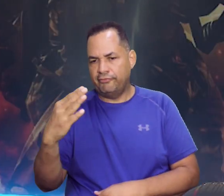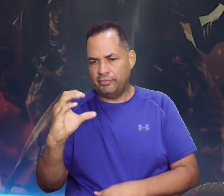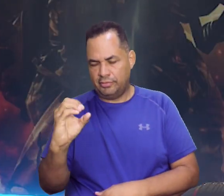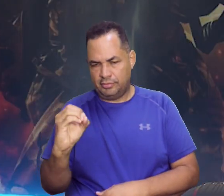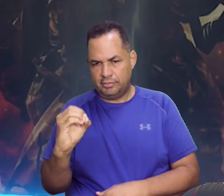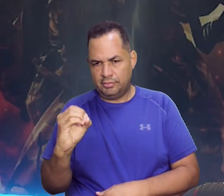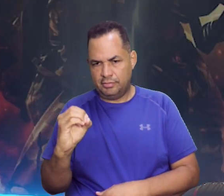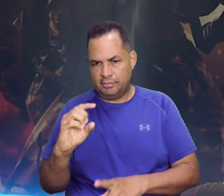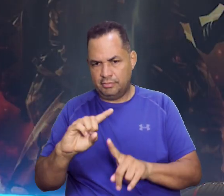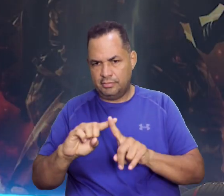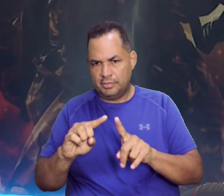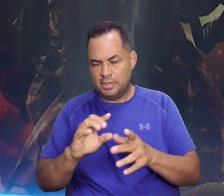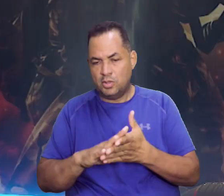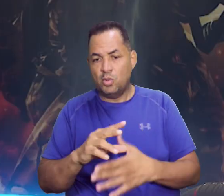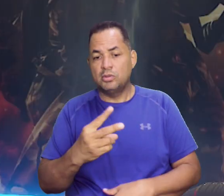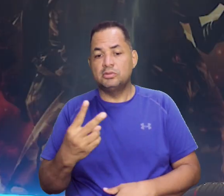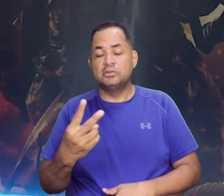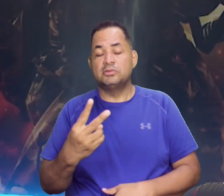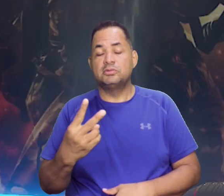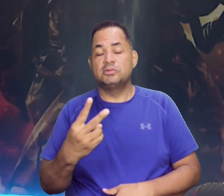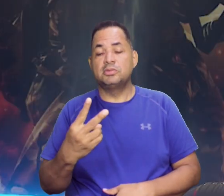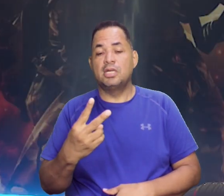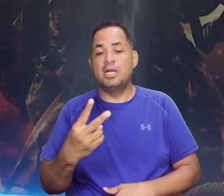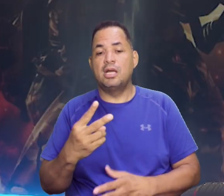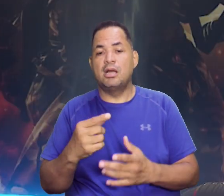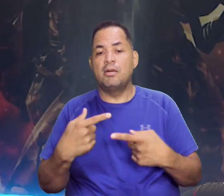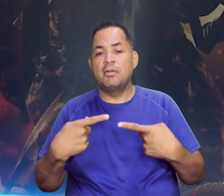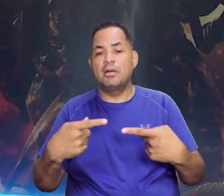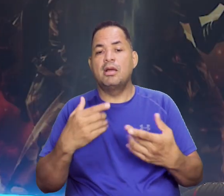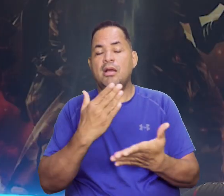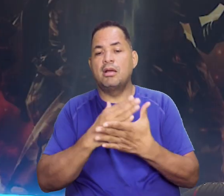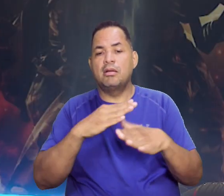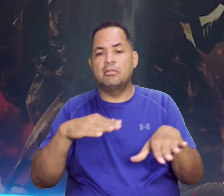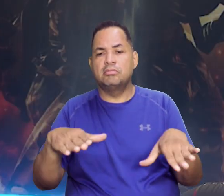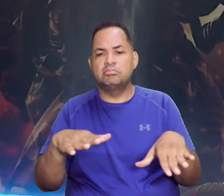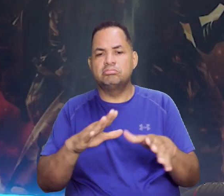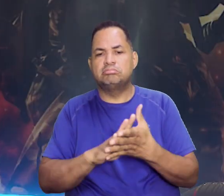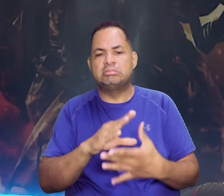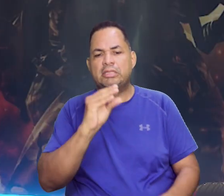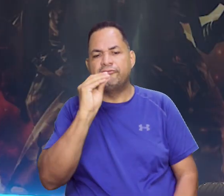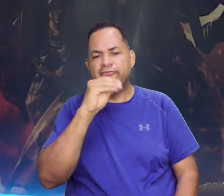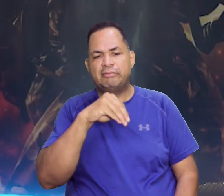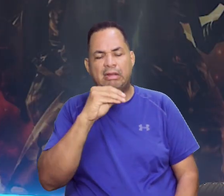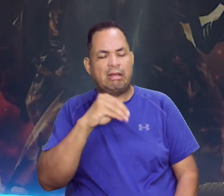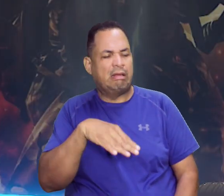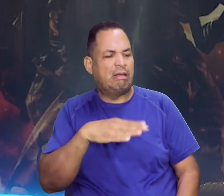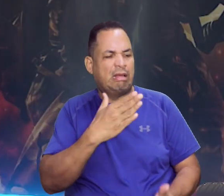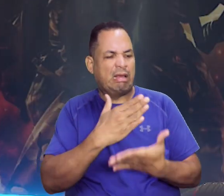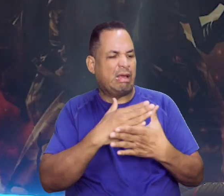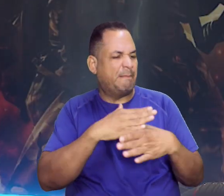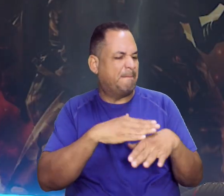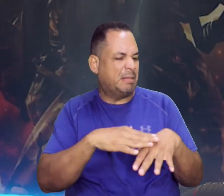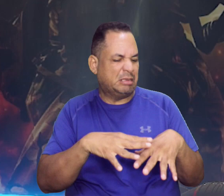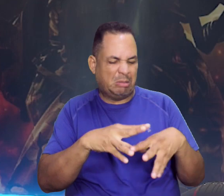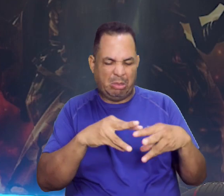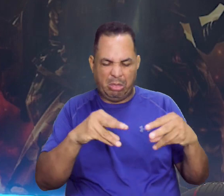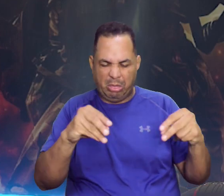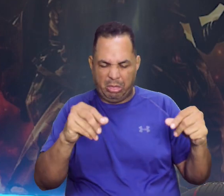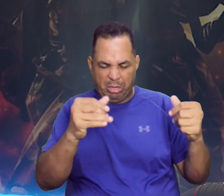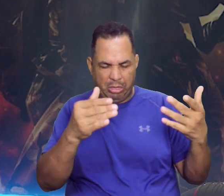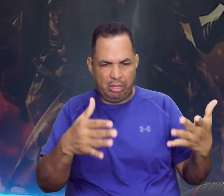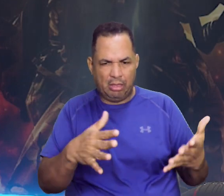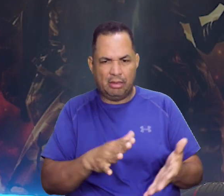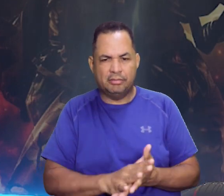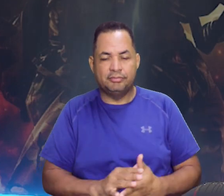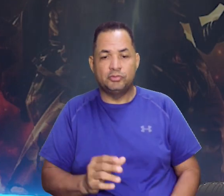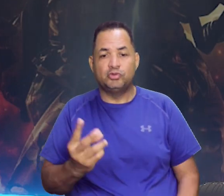Segunda Guerra acaba, esses países estão fracos, estão destruídos. E os países africanos